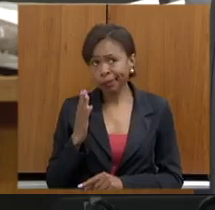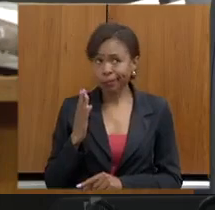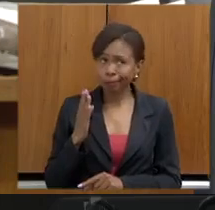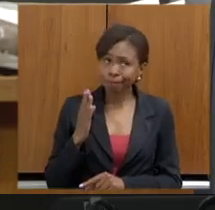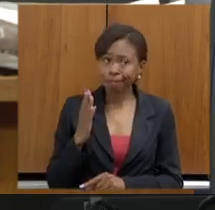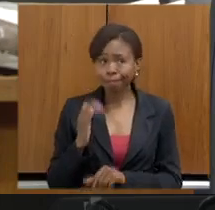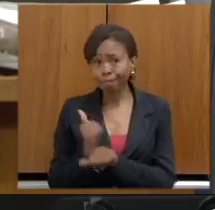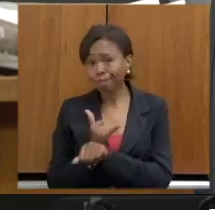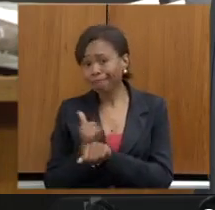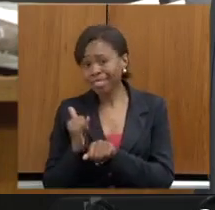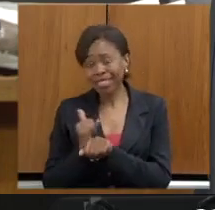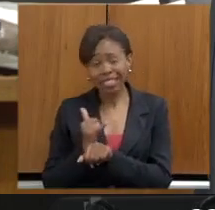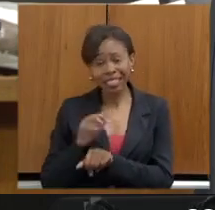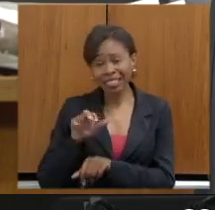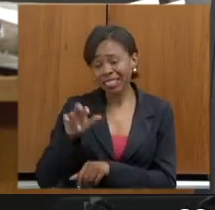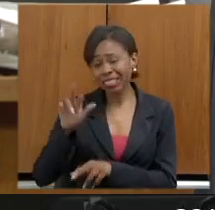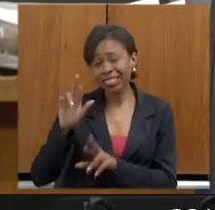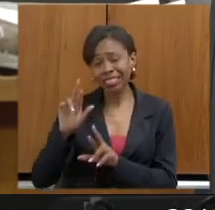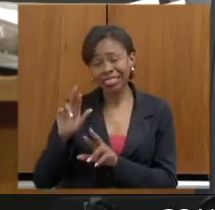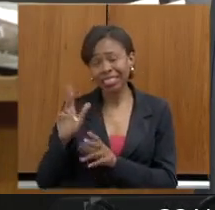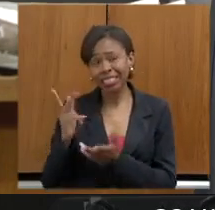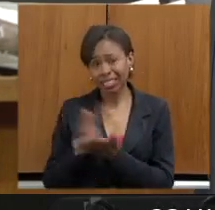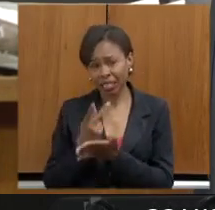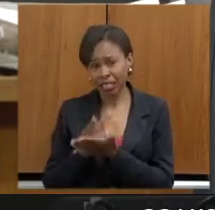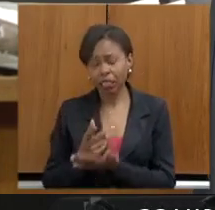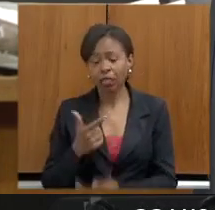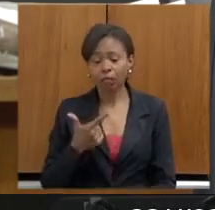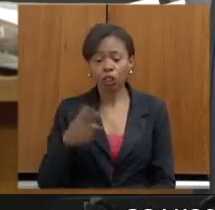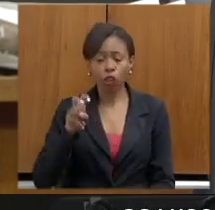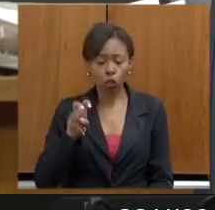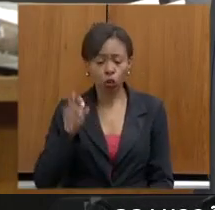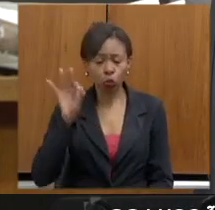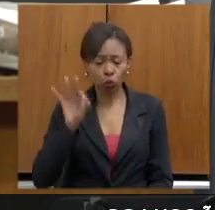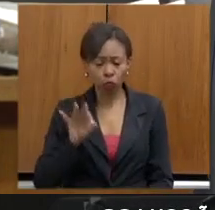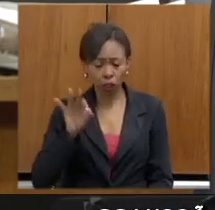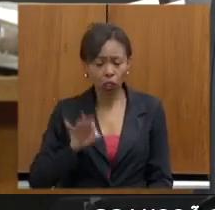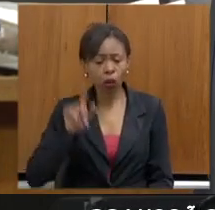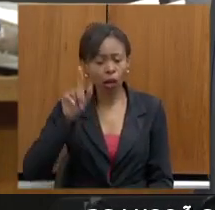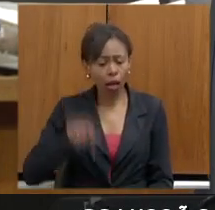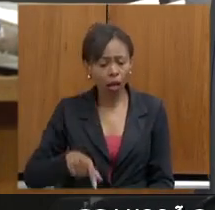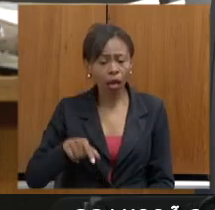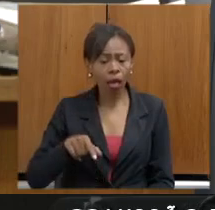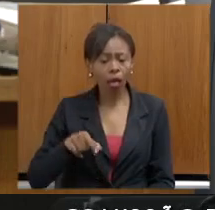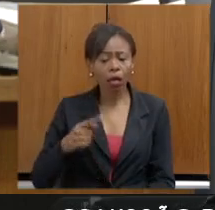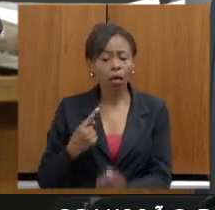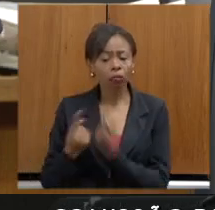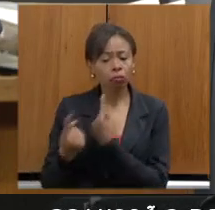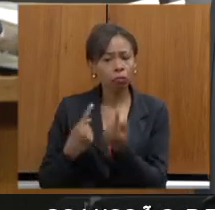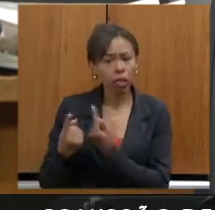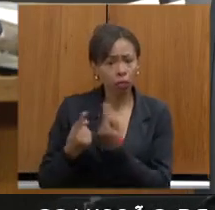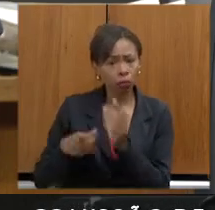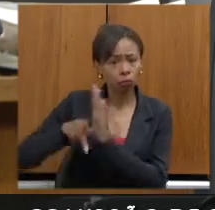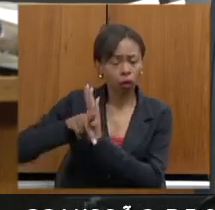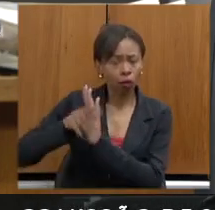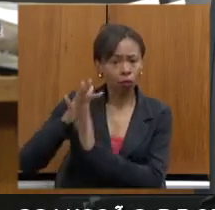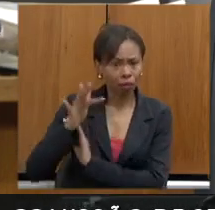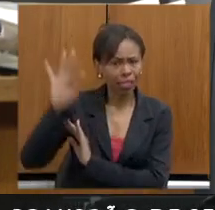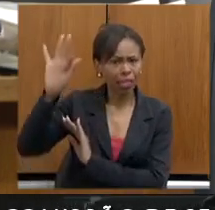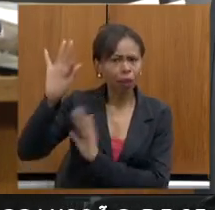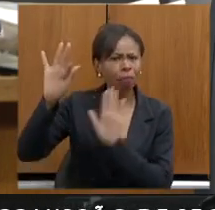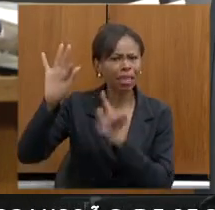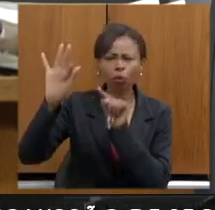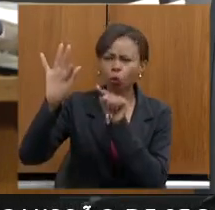nossa nós temos 25 porcento da malha Rodoviária Federal mas não é o governo federal que paga e